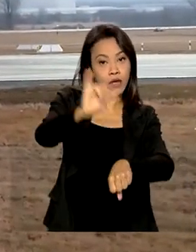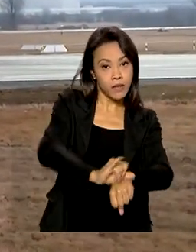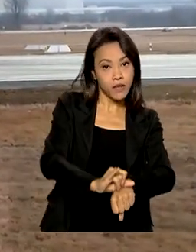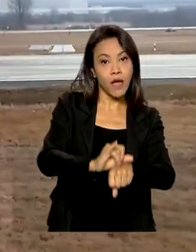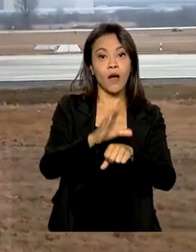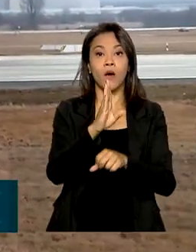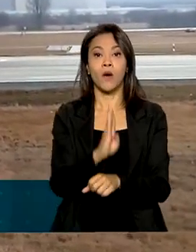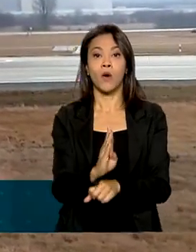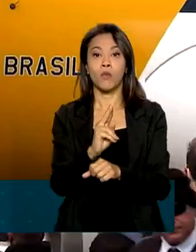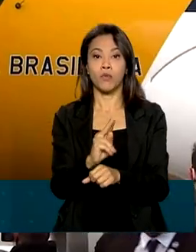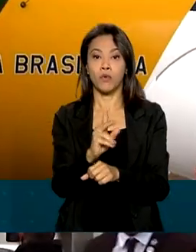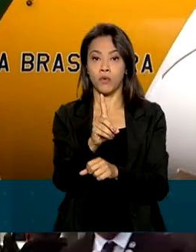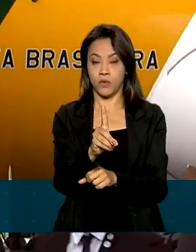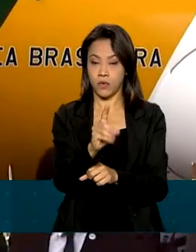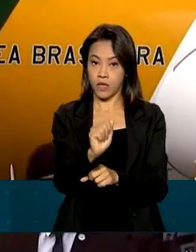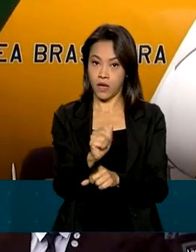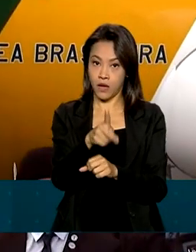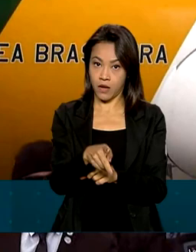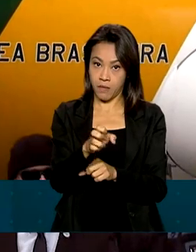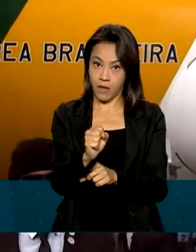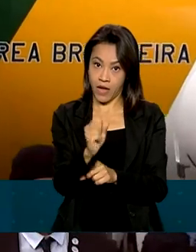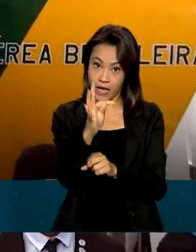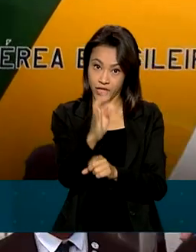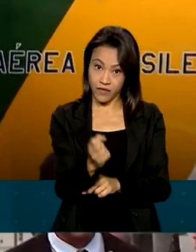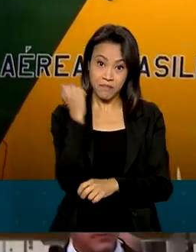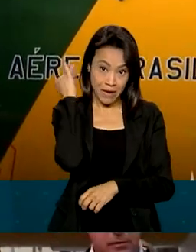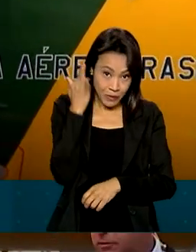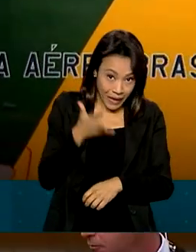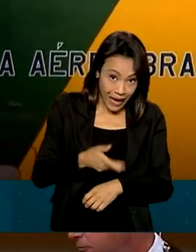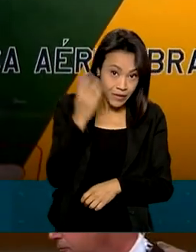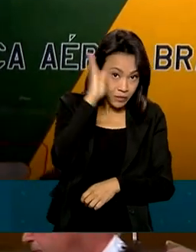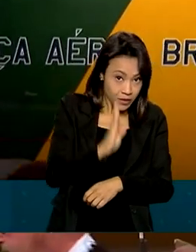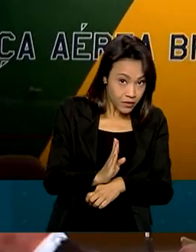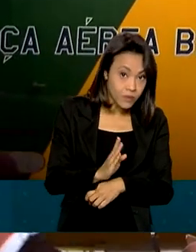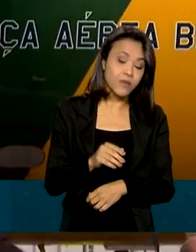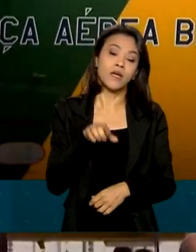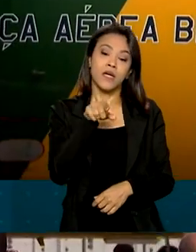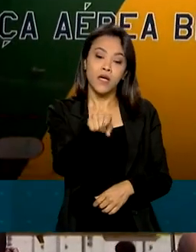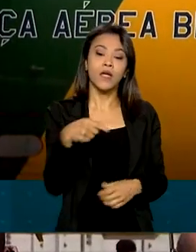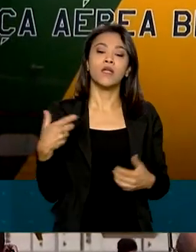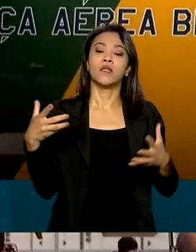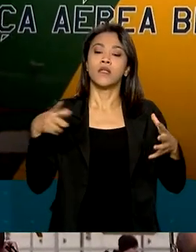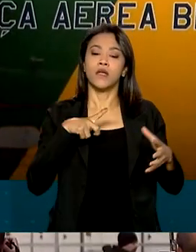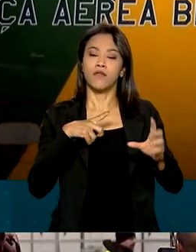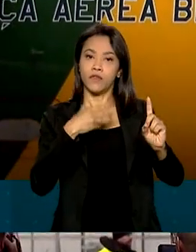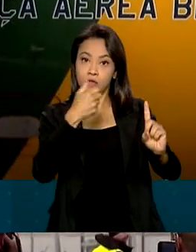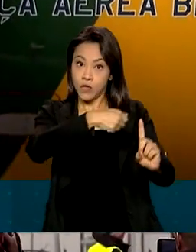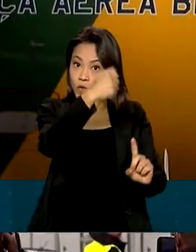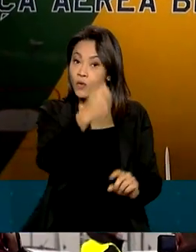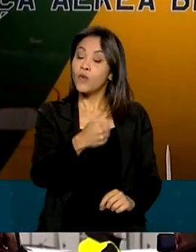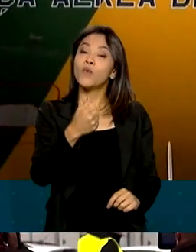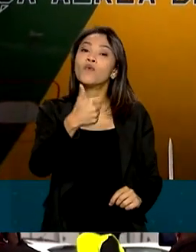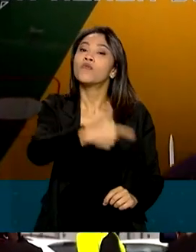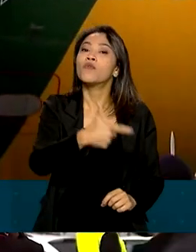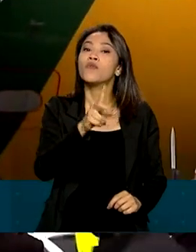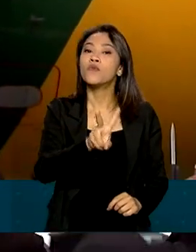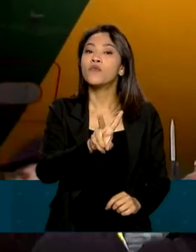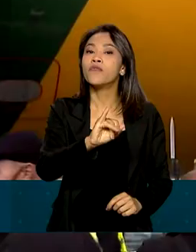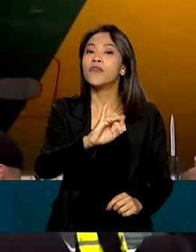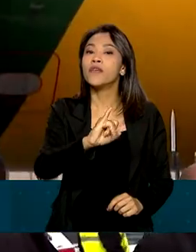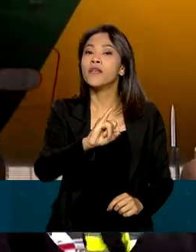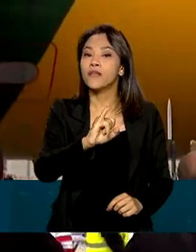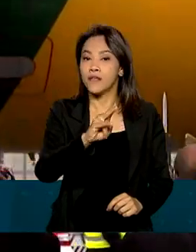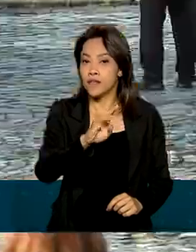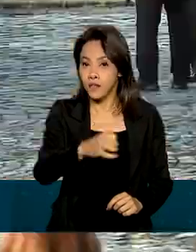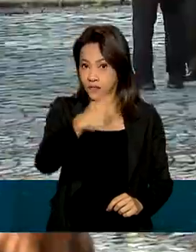Budapeste pela manhã madrugada aqui no Brasil no aeroporto Jair bolsonaro Foi recebido pelo vice-primeiro-ministro de